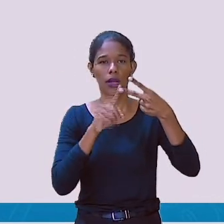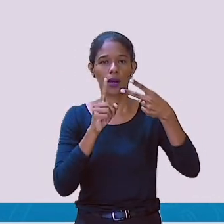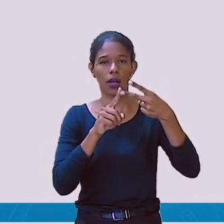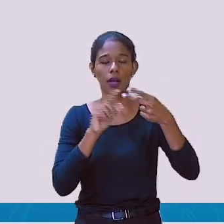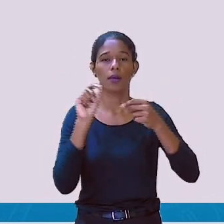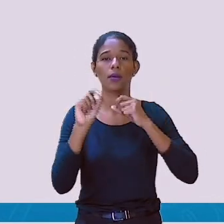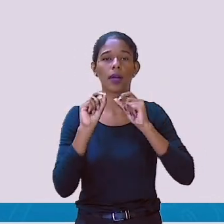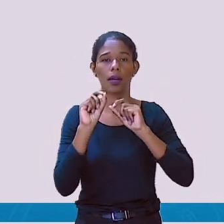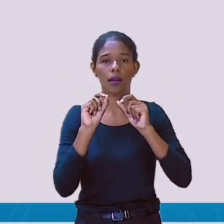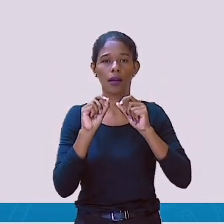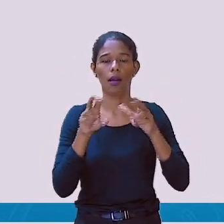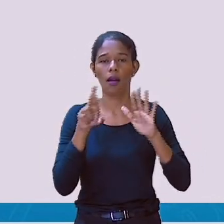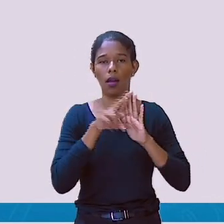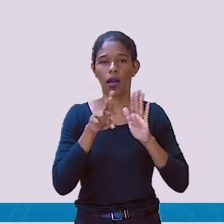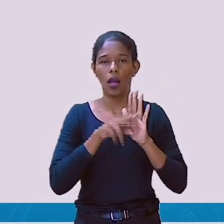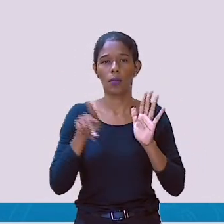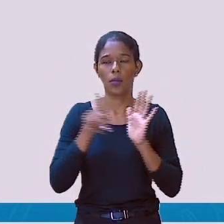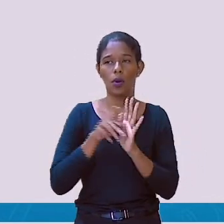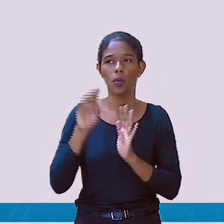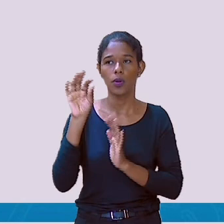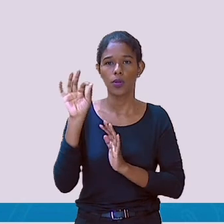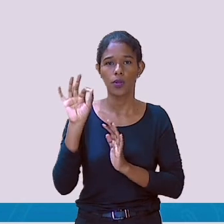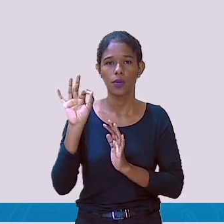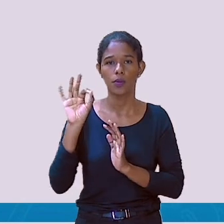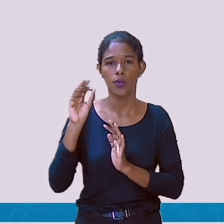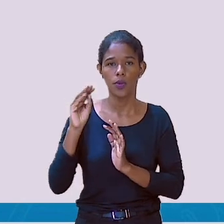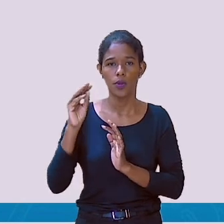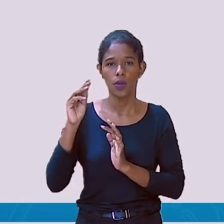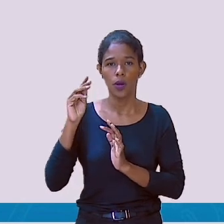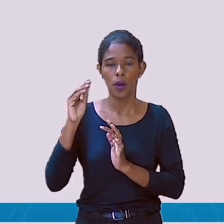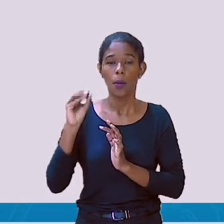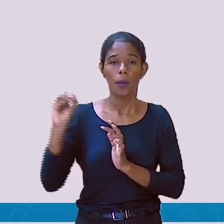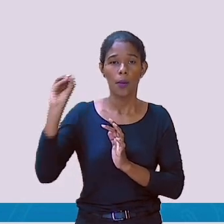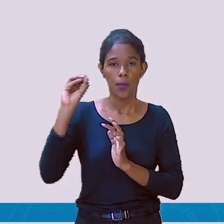potência. 64 dividido por 2.